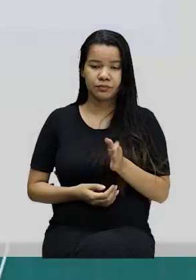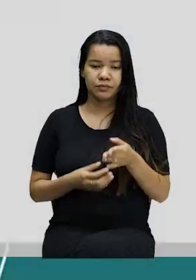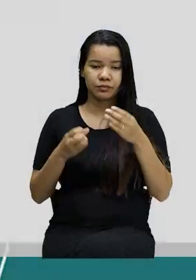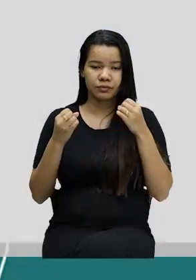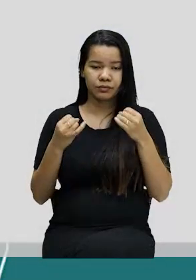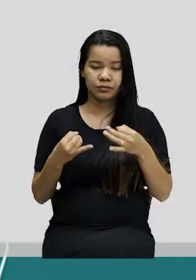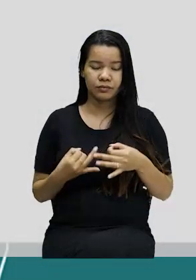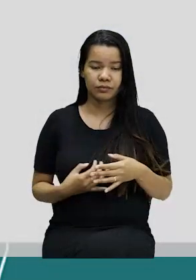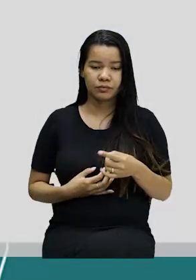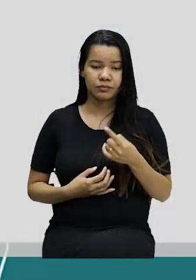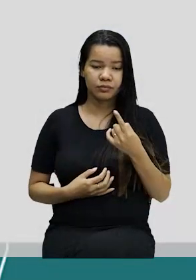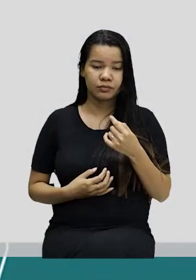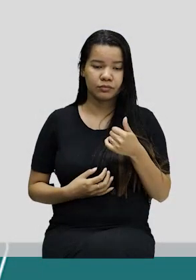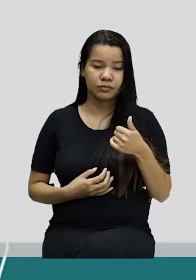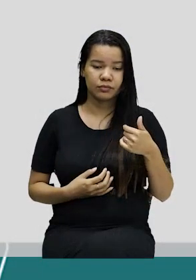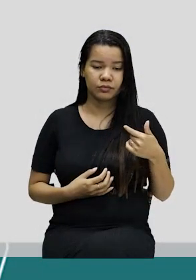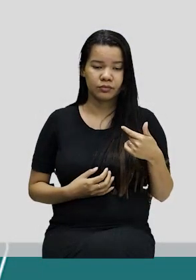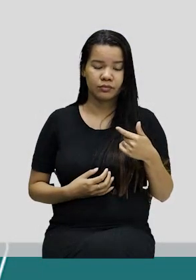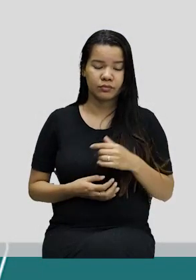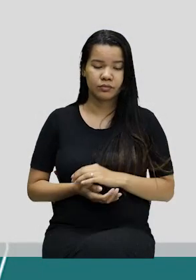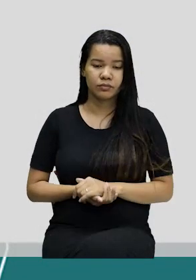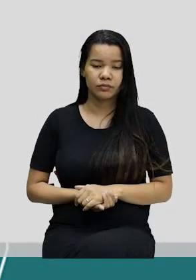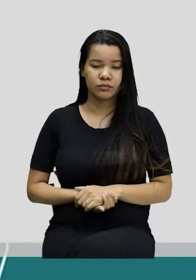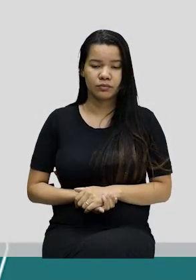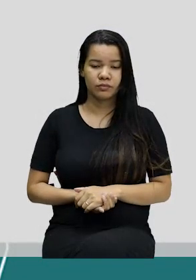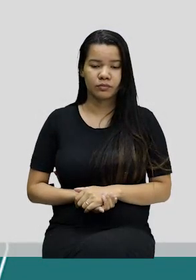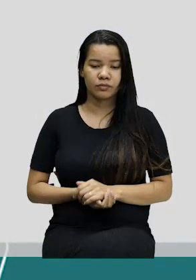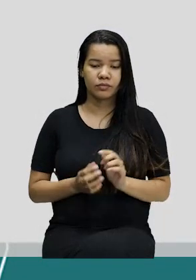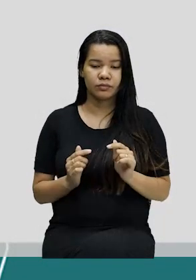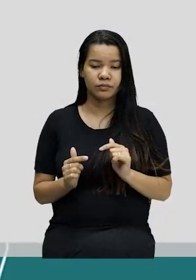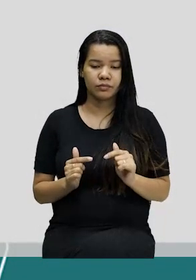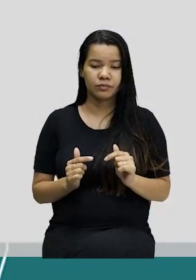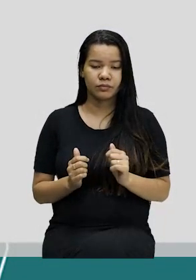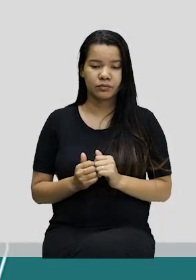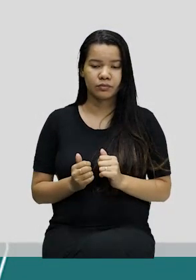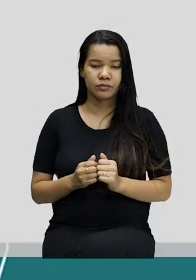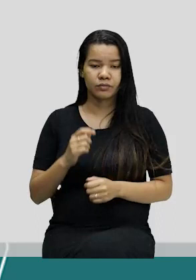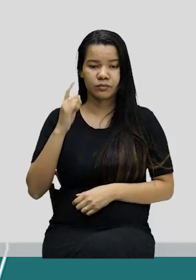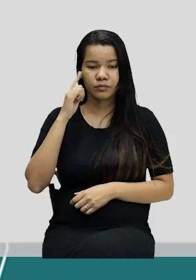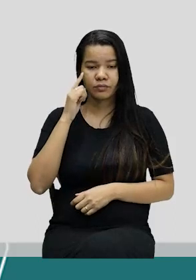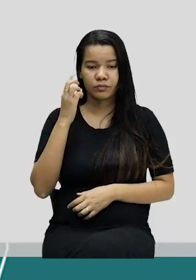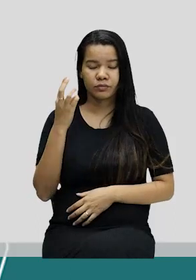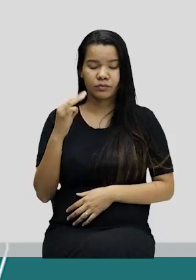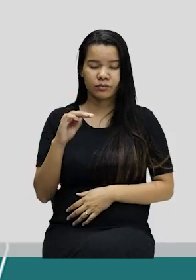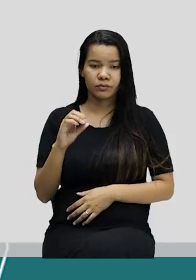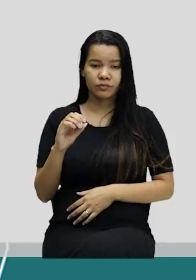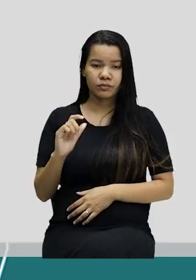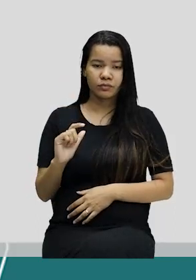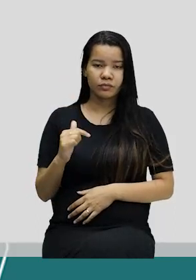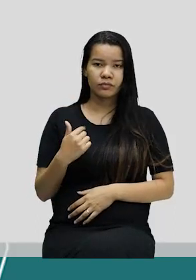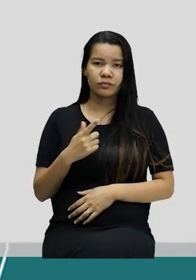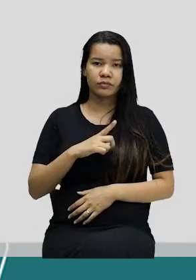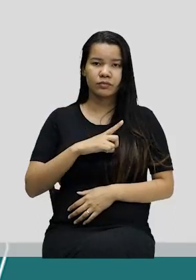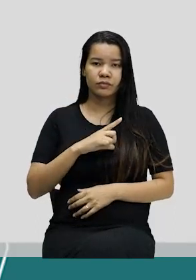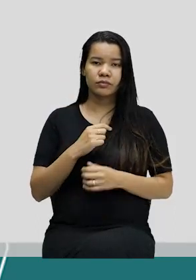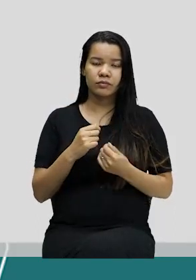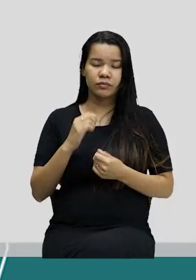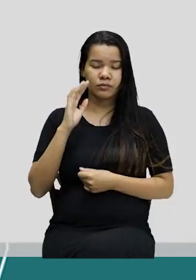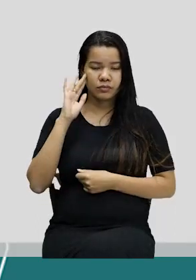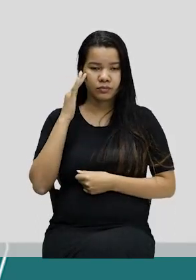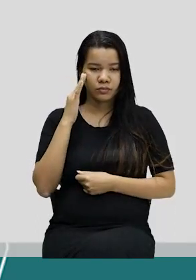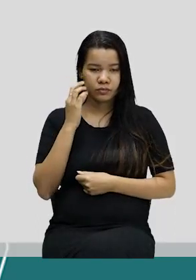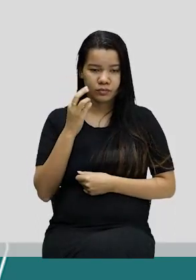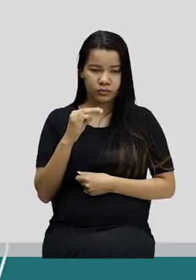uma dúzia, vamos agora trabalhar com a ideia de mol, certo? E a gente compreender mol,